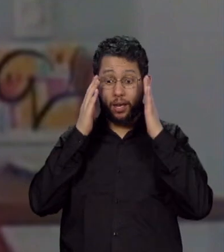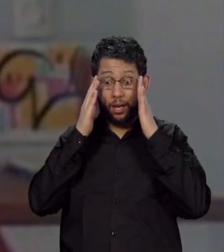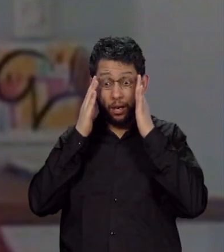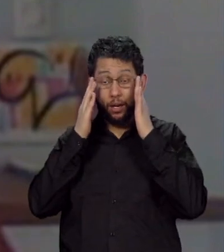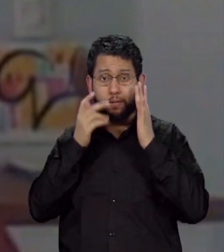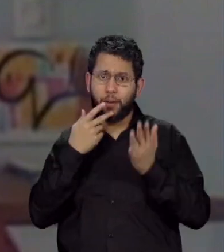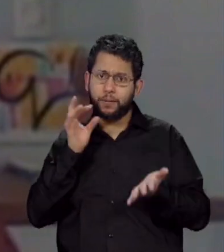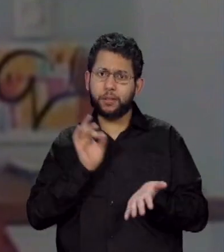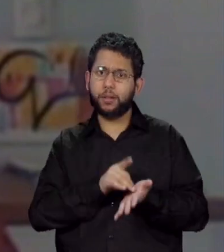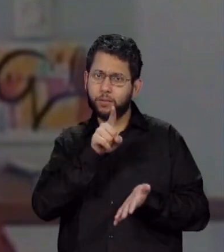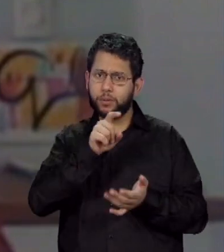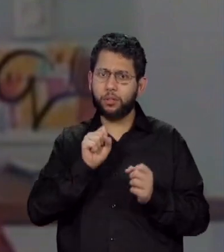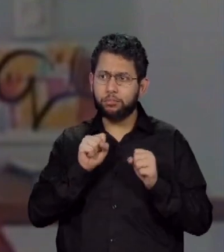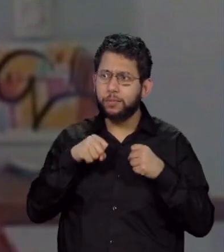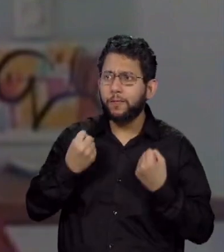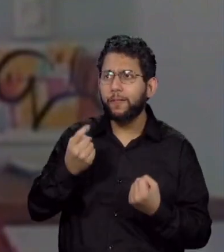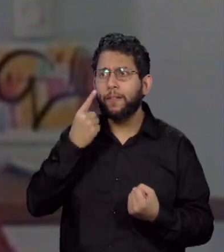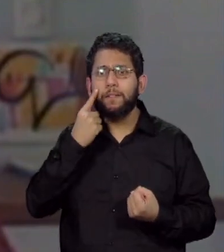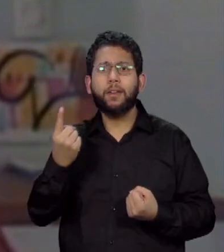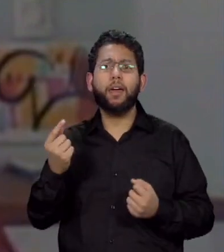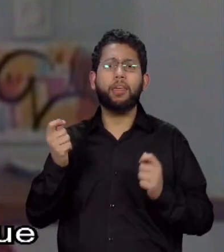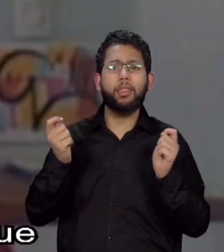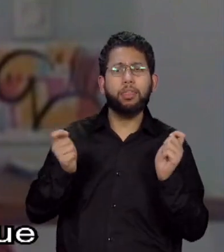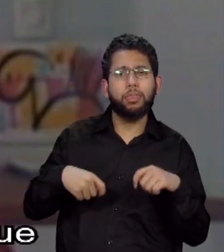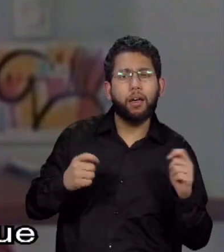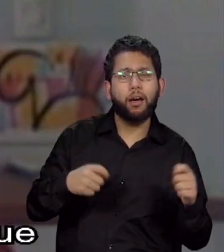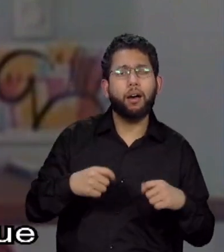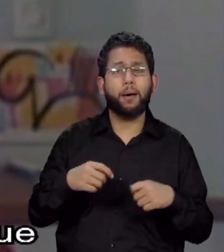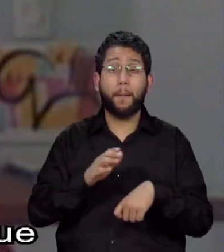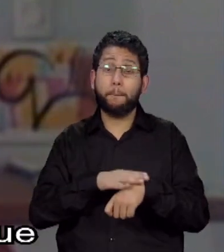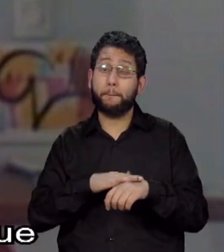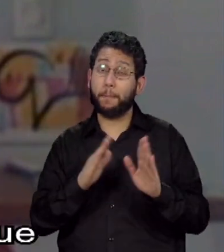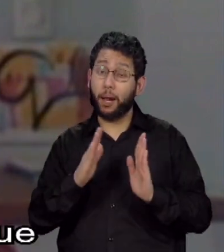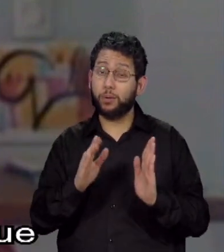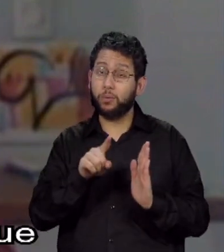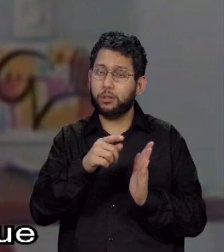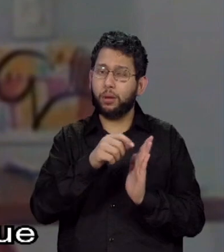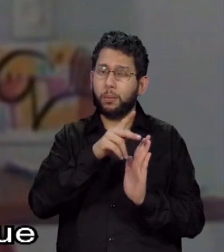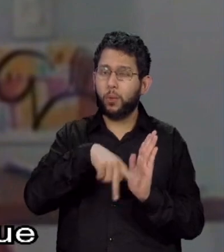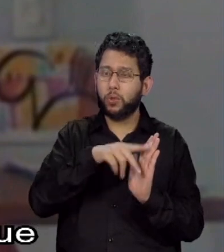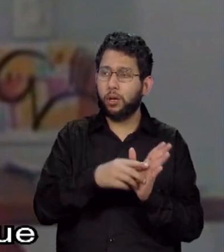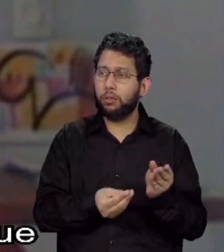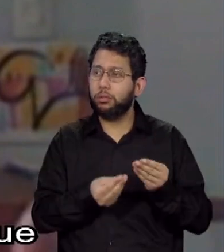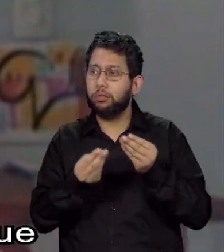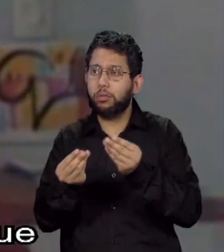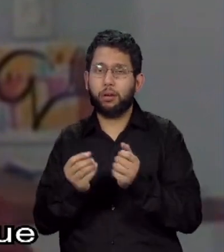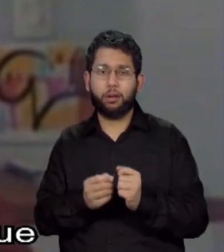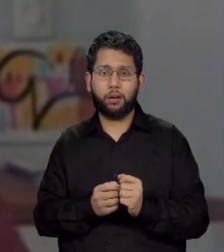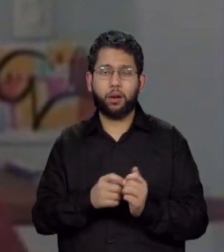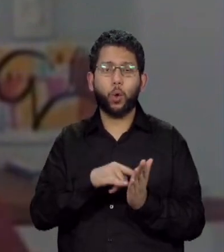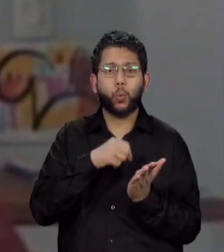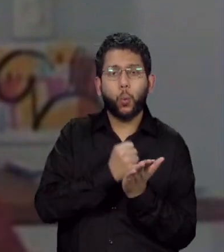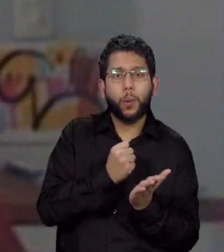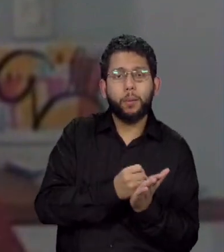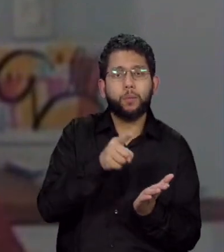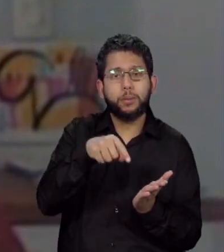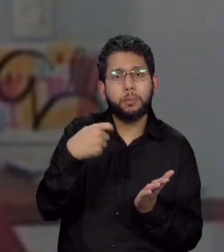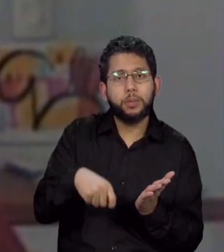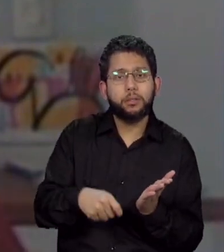de verdade, verificar quais são os prazos de aplicação, quais são as documentações que você